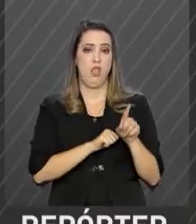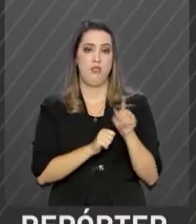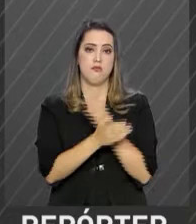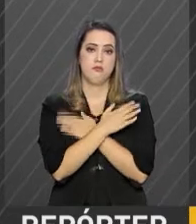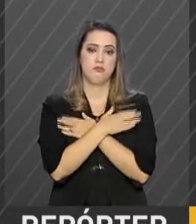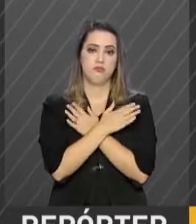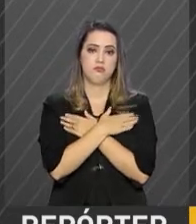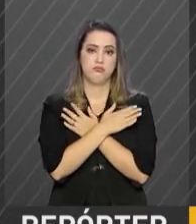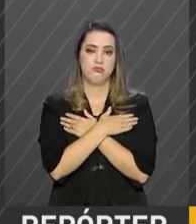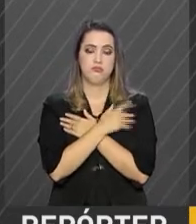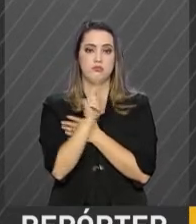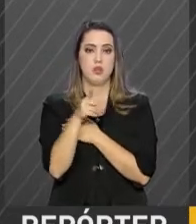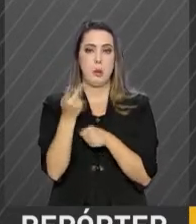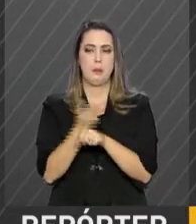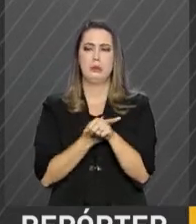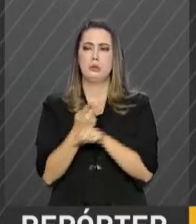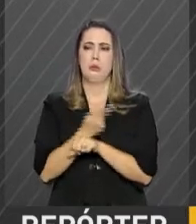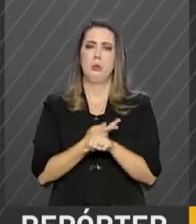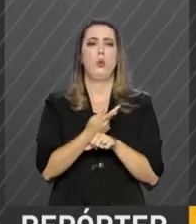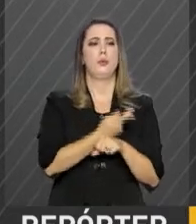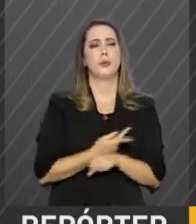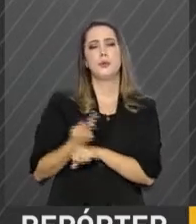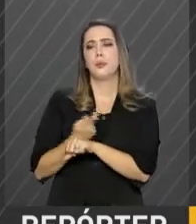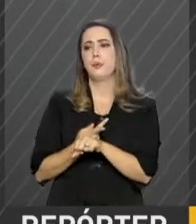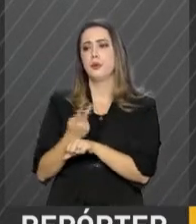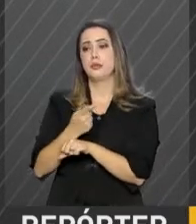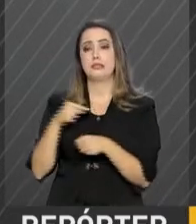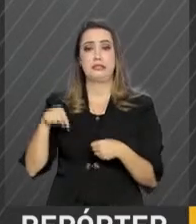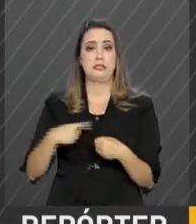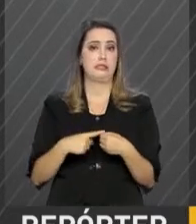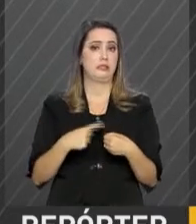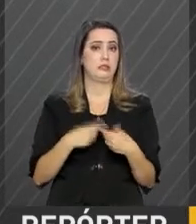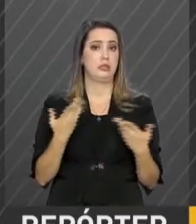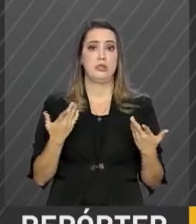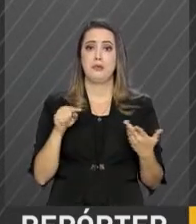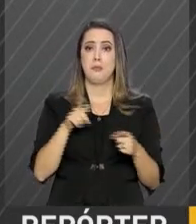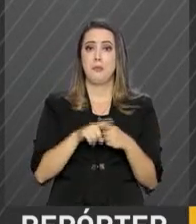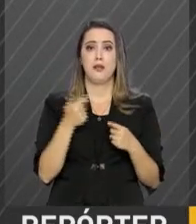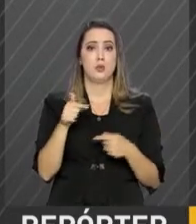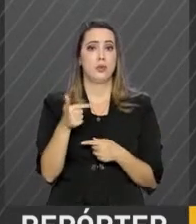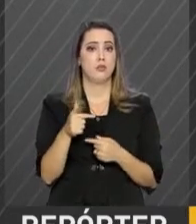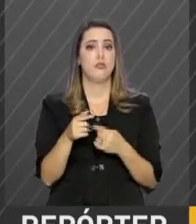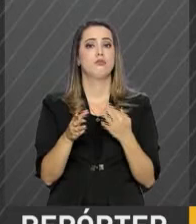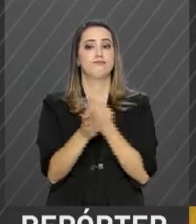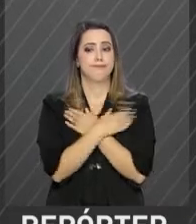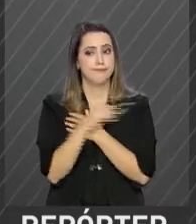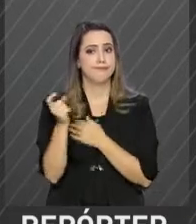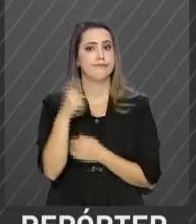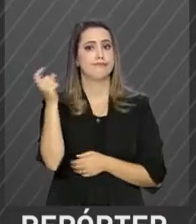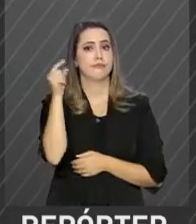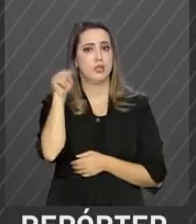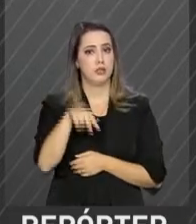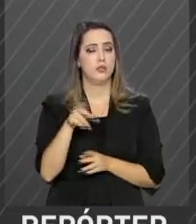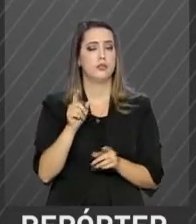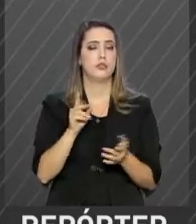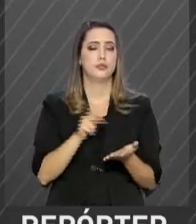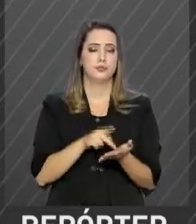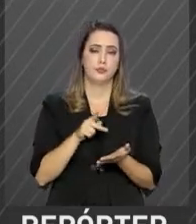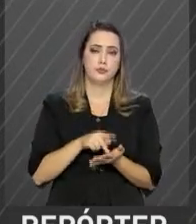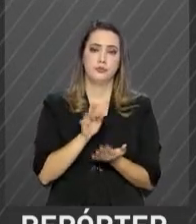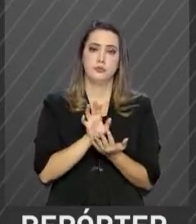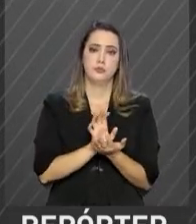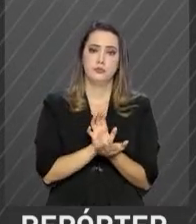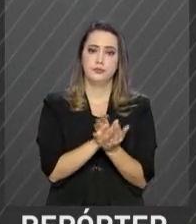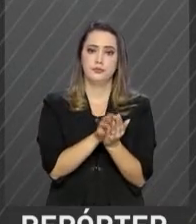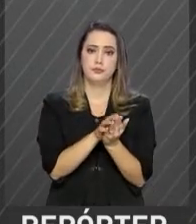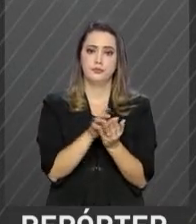falei, a procura pelo emprego é grande aqui na região. O desemprego é alto. Era uma realidade do estado de